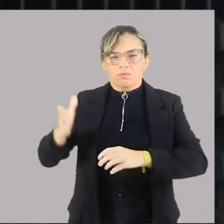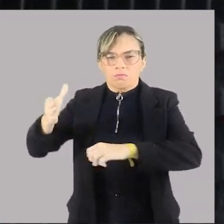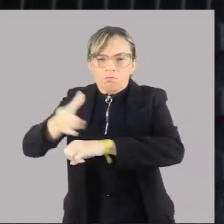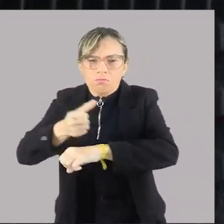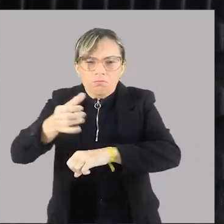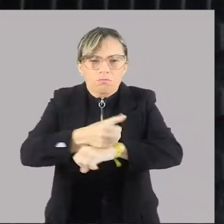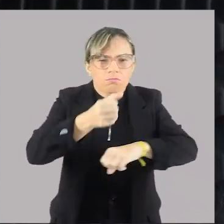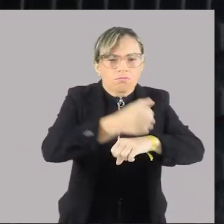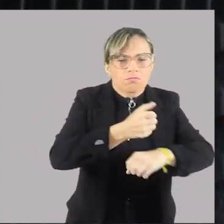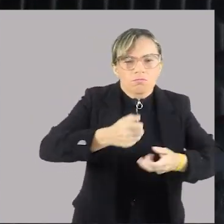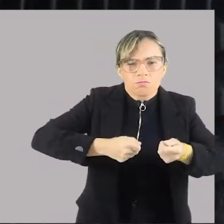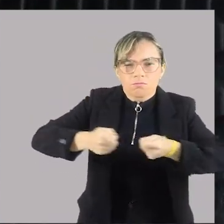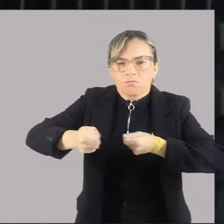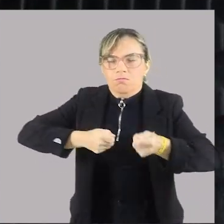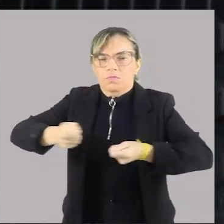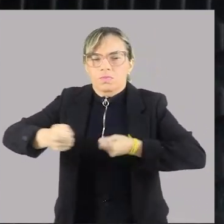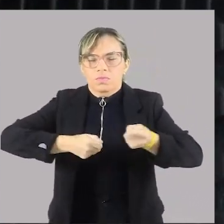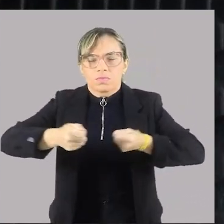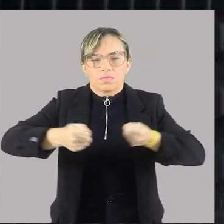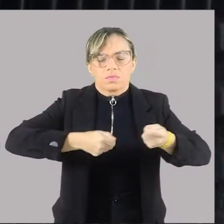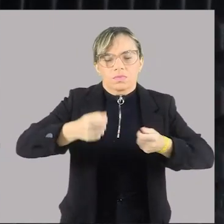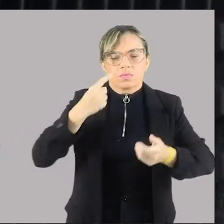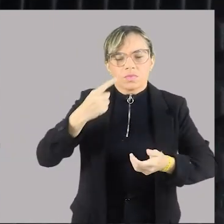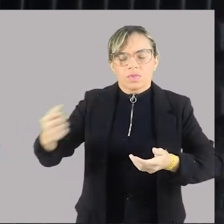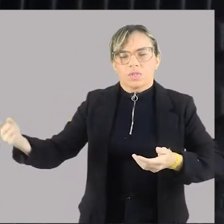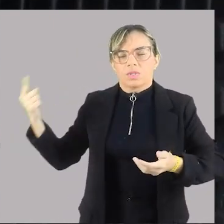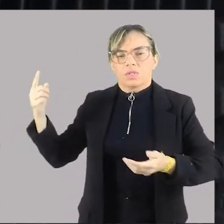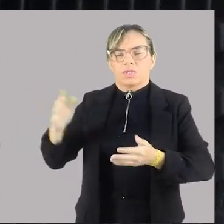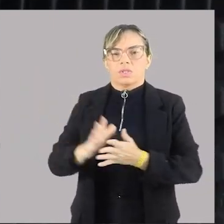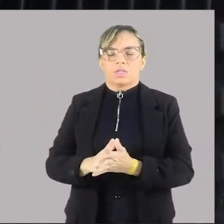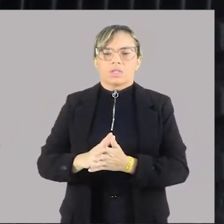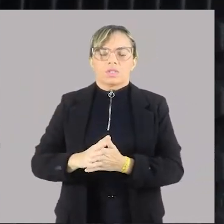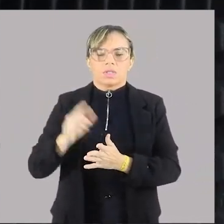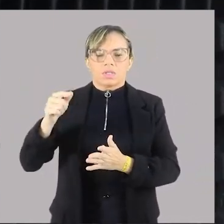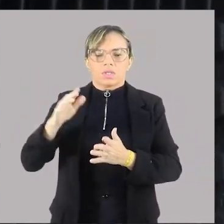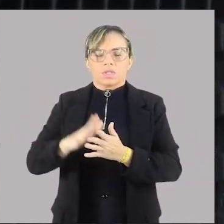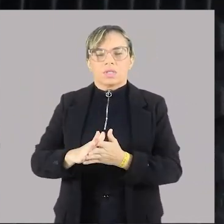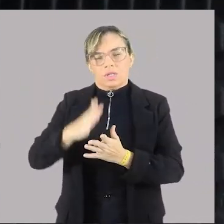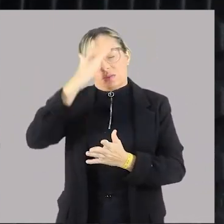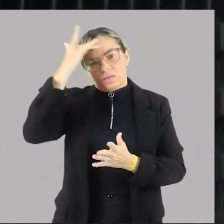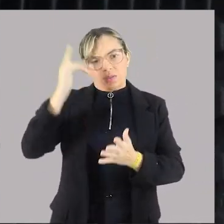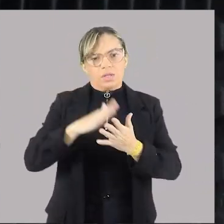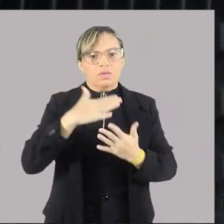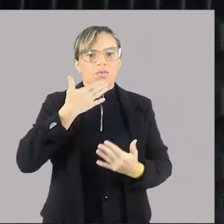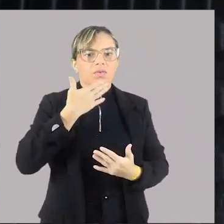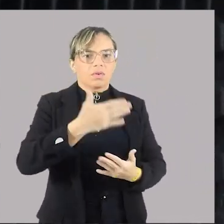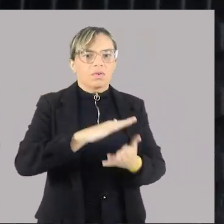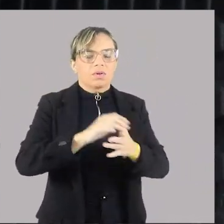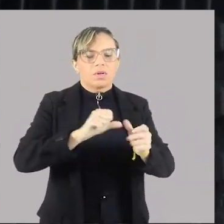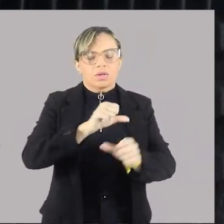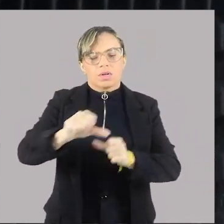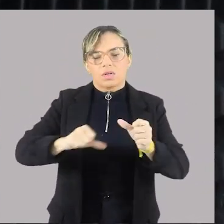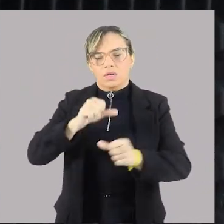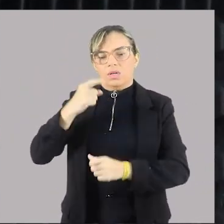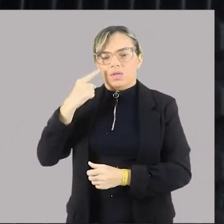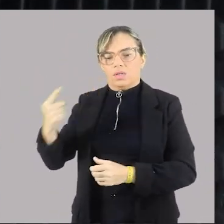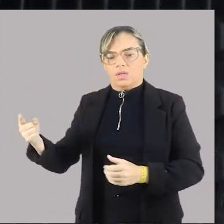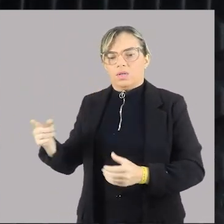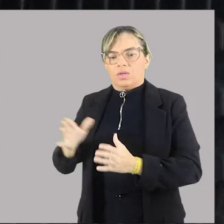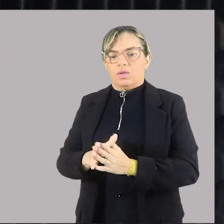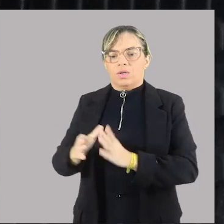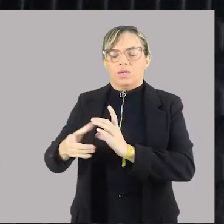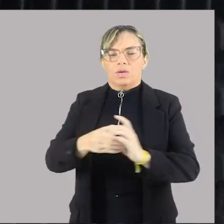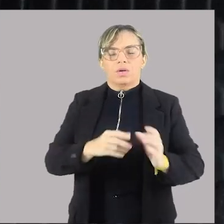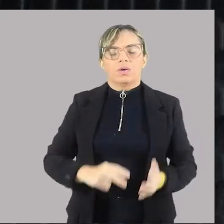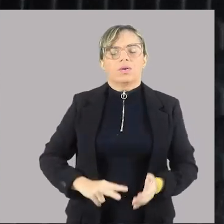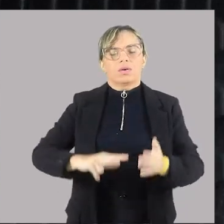de atender às reivindicações dessas massas operárias. Como também ele instituiu o sindicalismo corporativista,